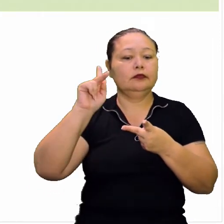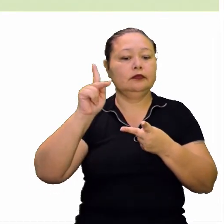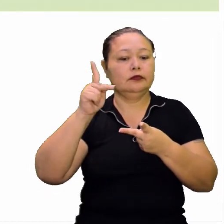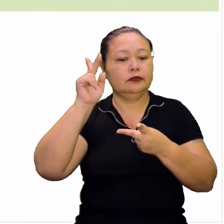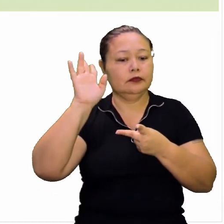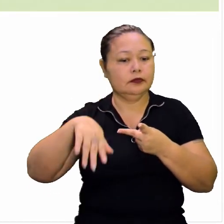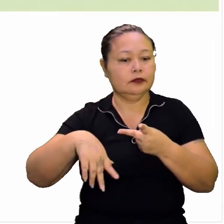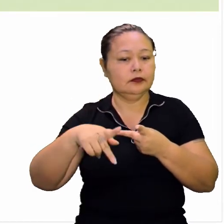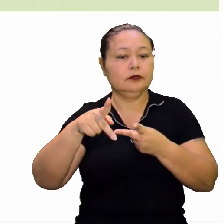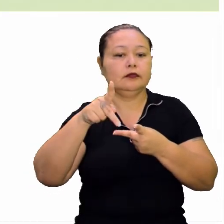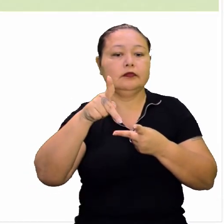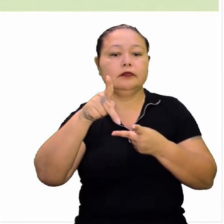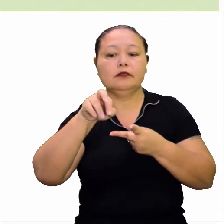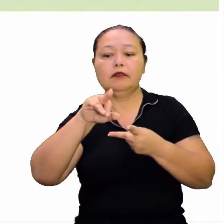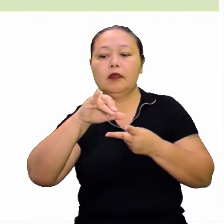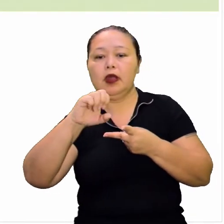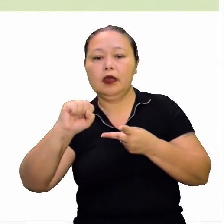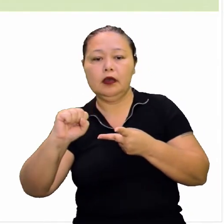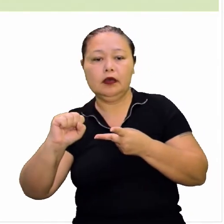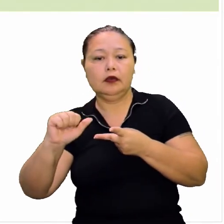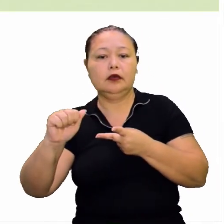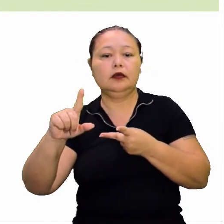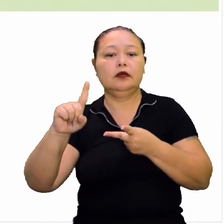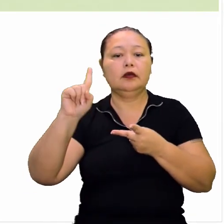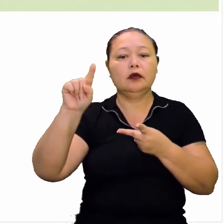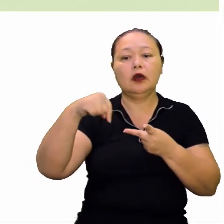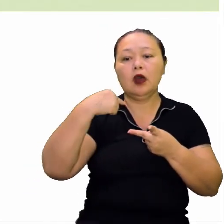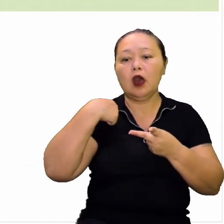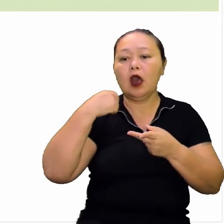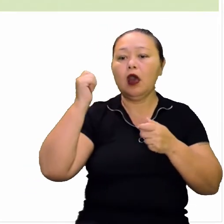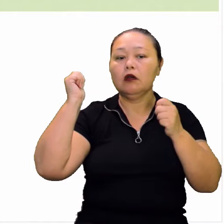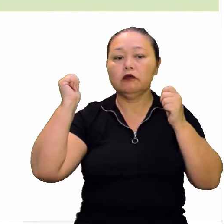possível graças ao empreendedorismo dos